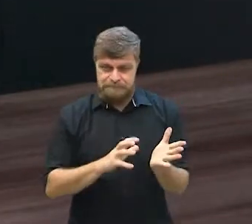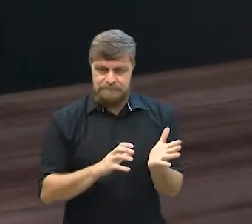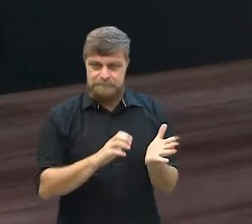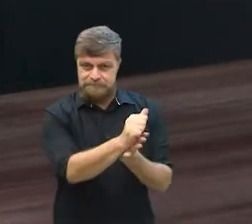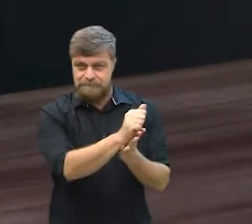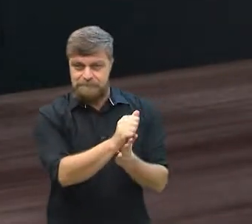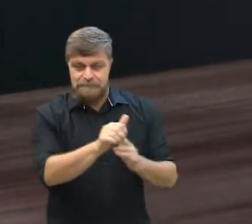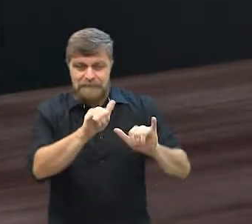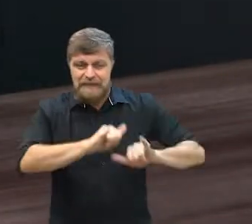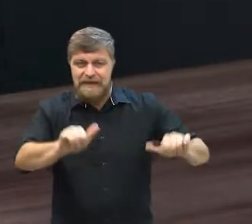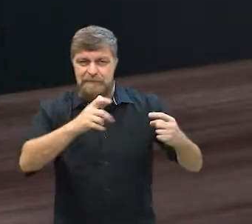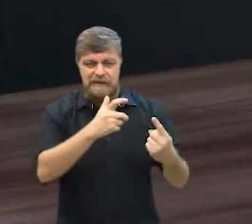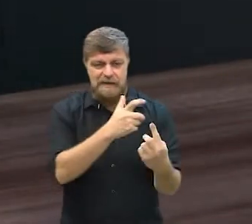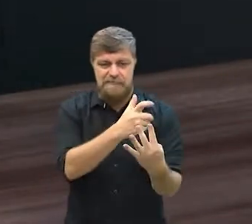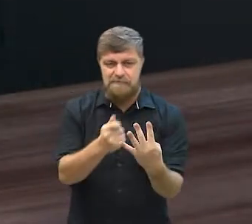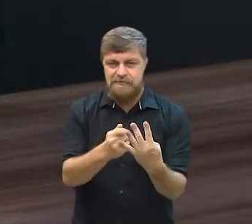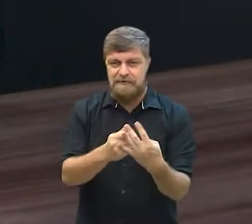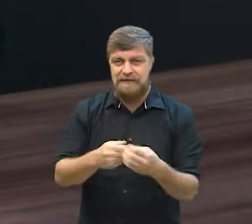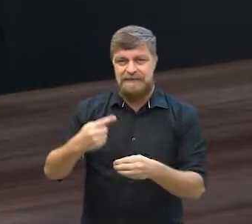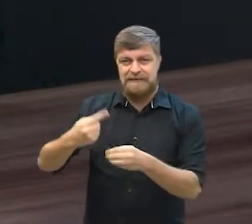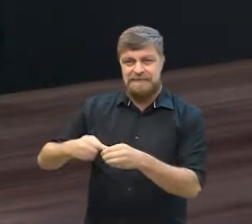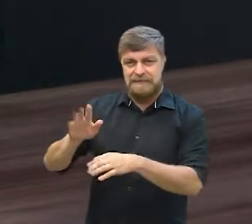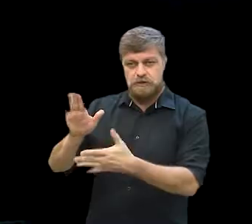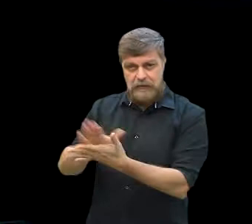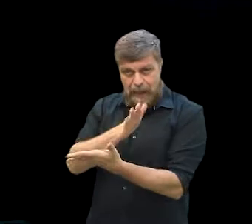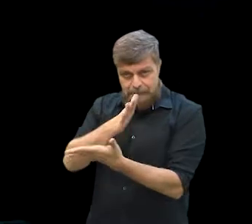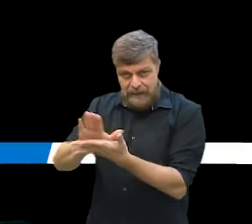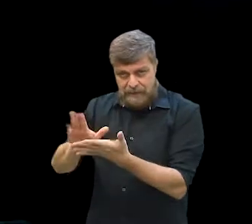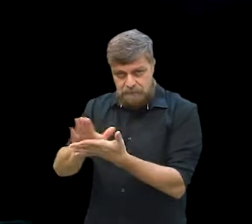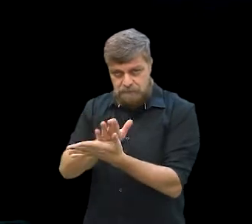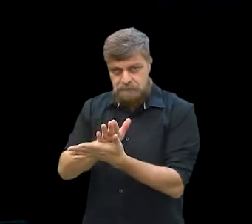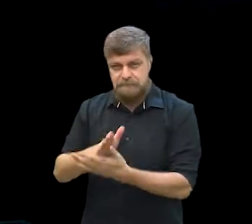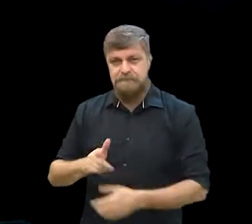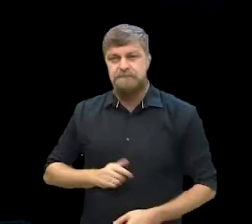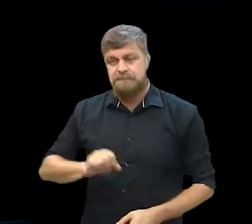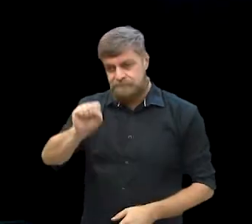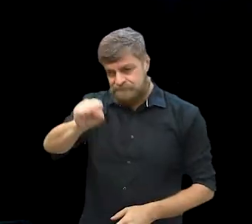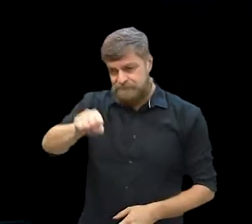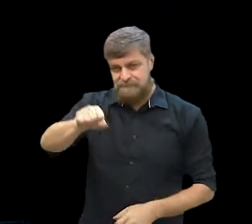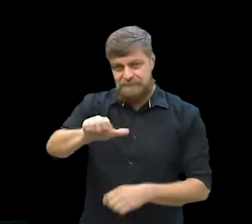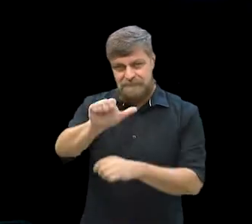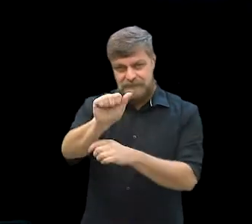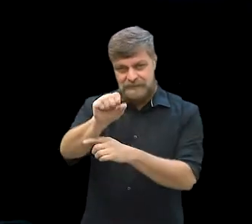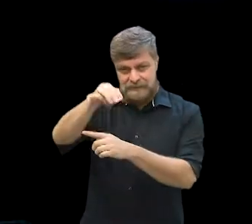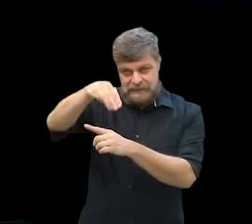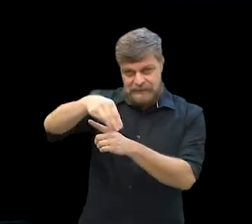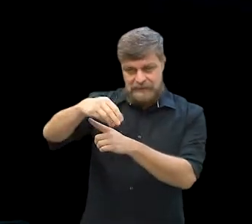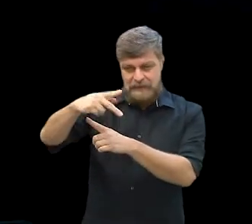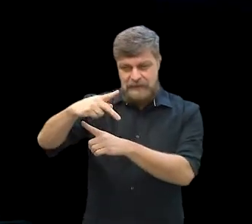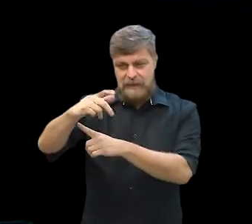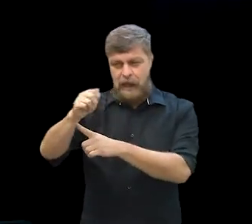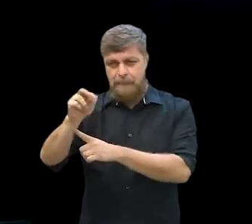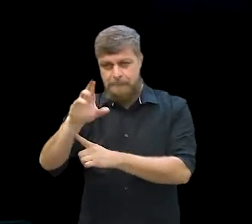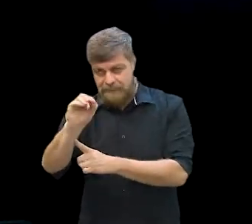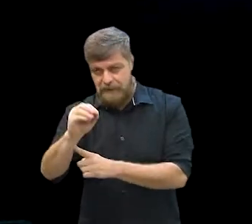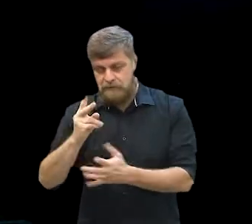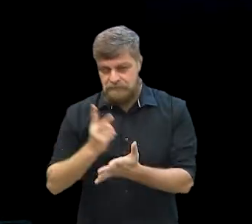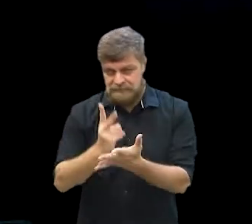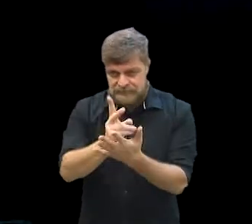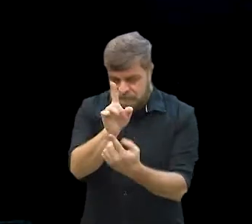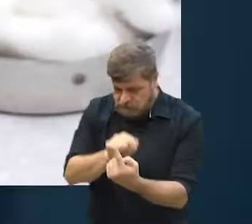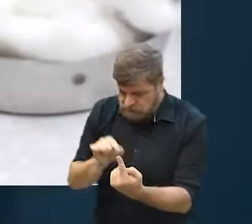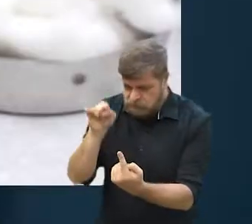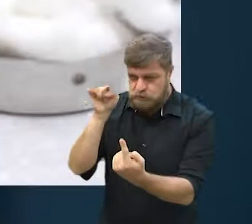de cadastramento para a campanha de vacinação em Amparo? Exatamente, foi no mesmo intuito, né, sempre